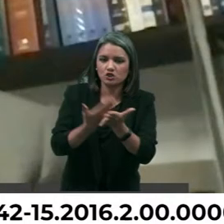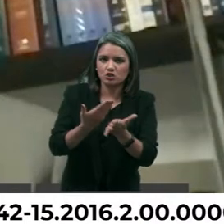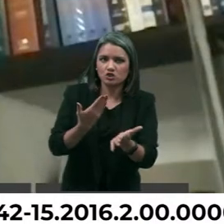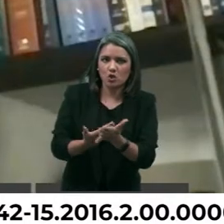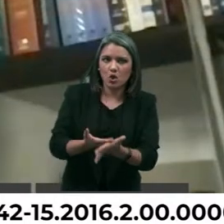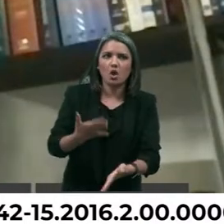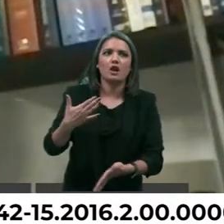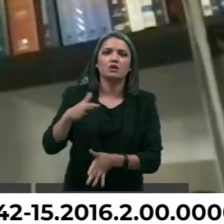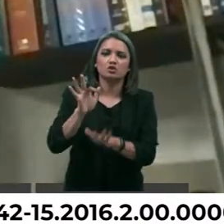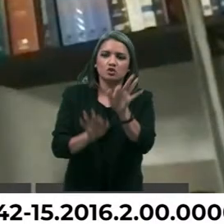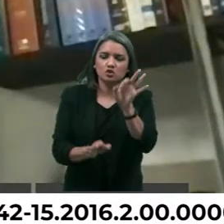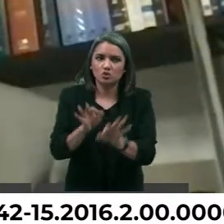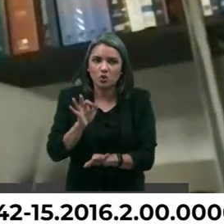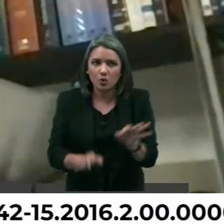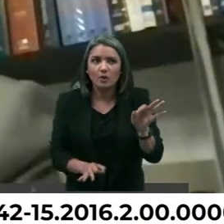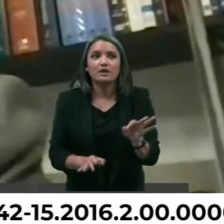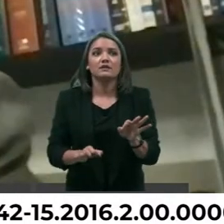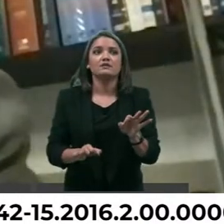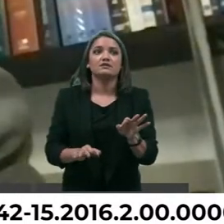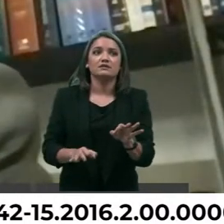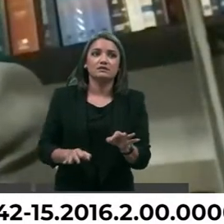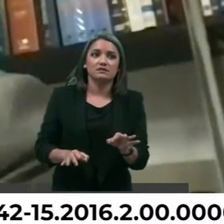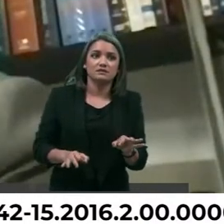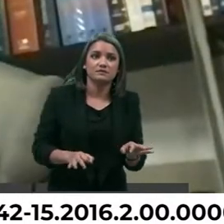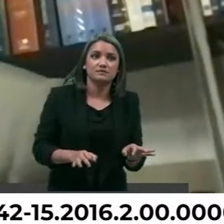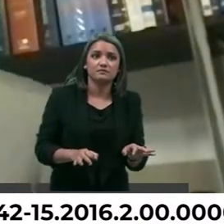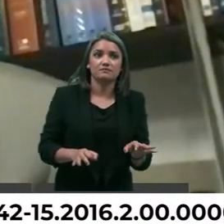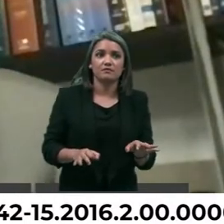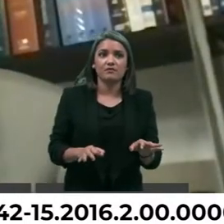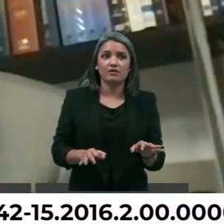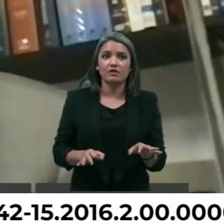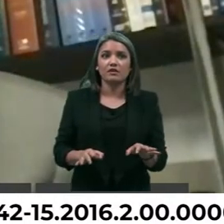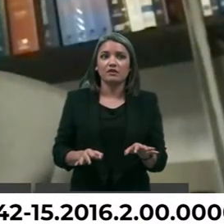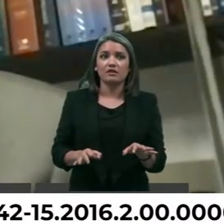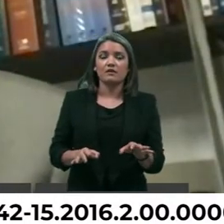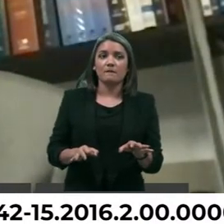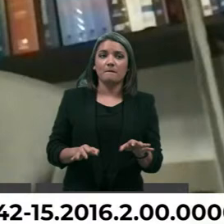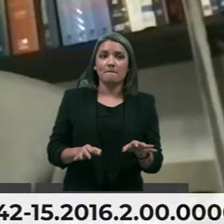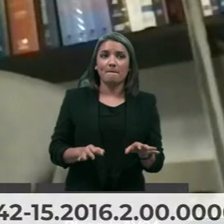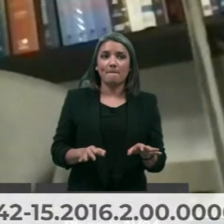que essa atualização não podia ter o caráter seletivo,